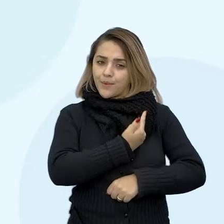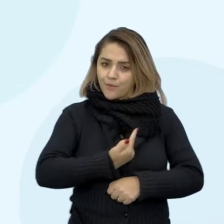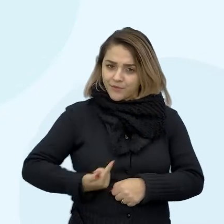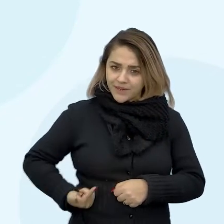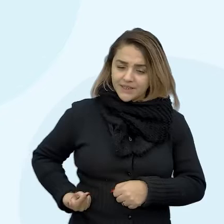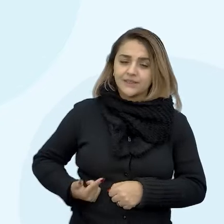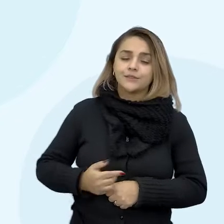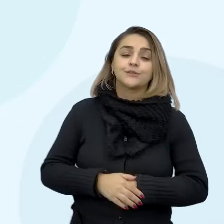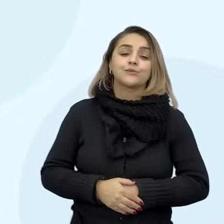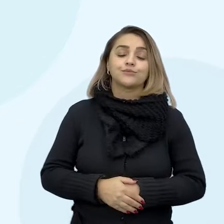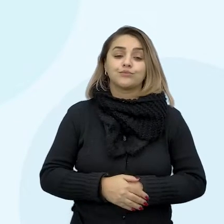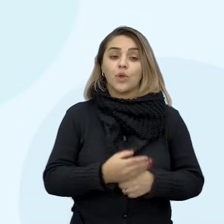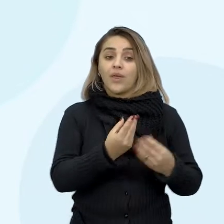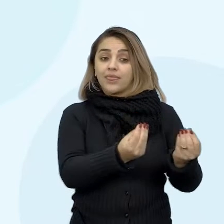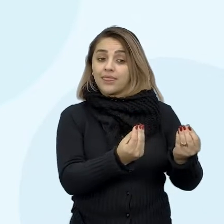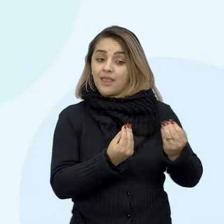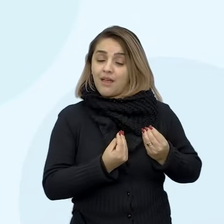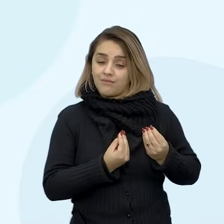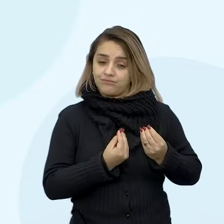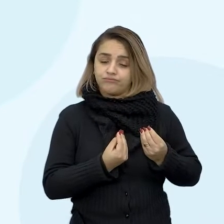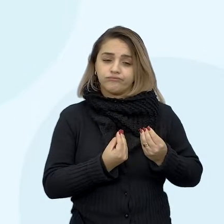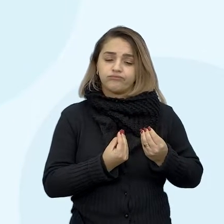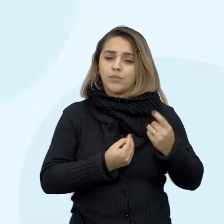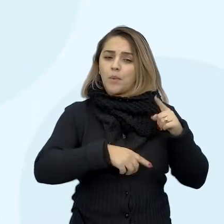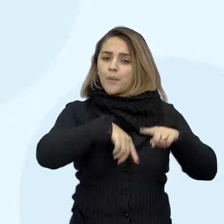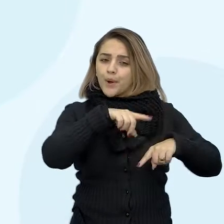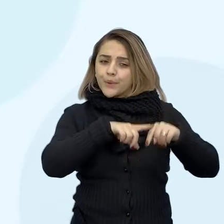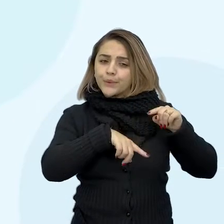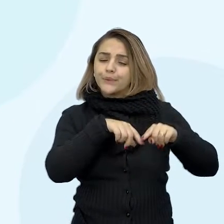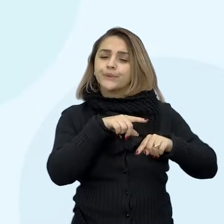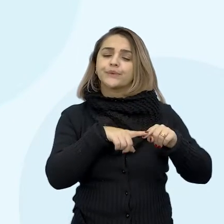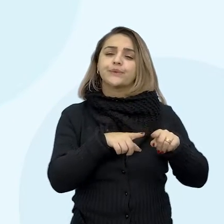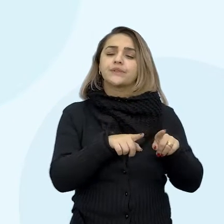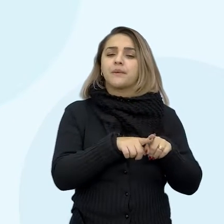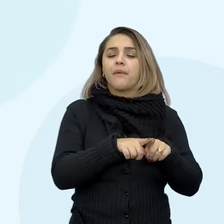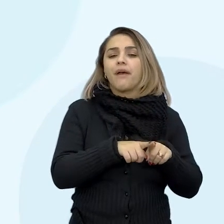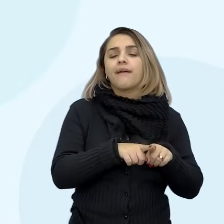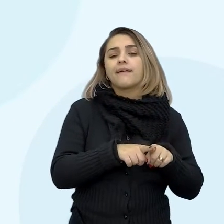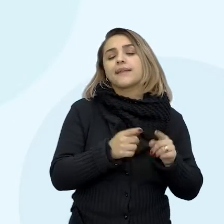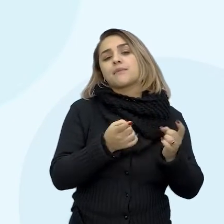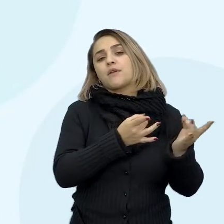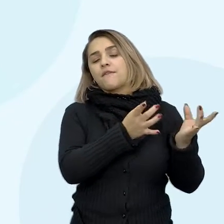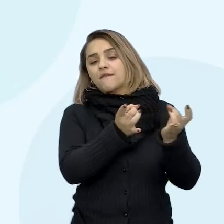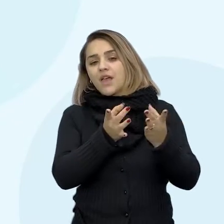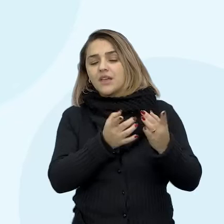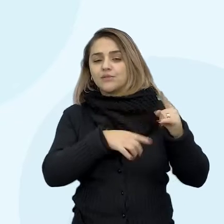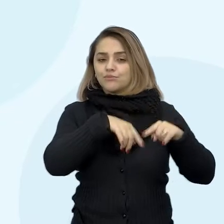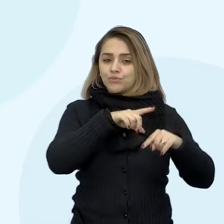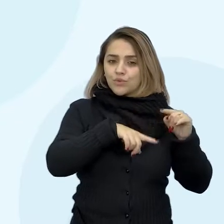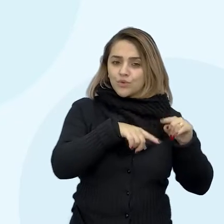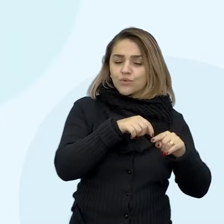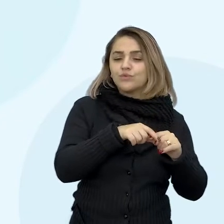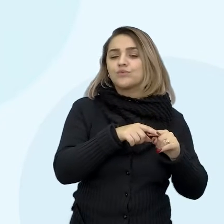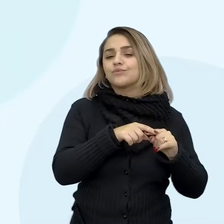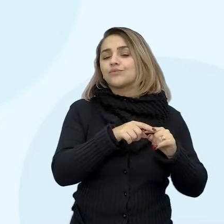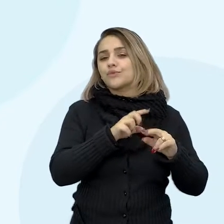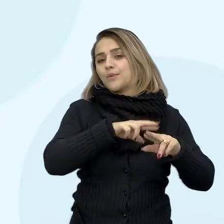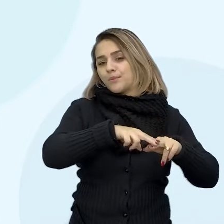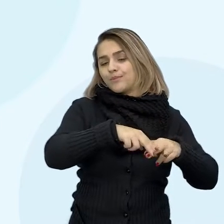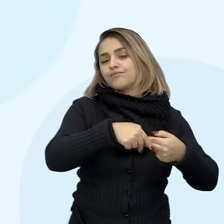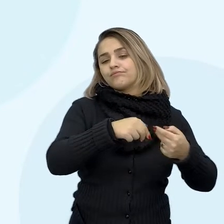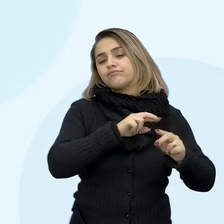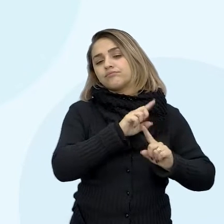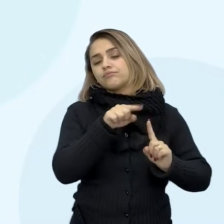doações e vendas de produtos com apelo social. Às vezes, para o governo,